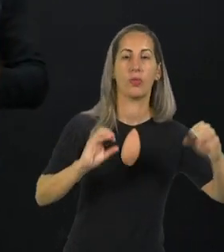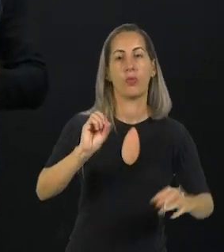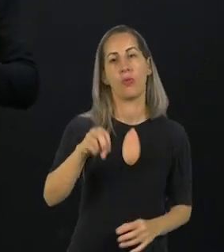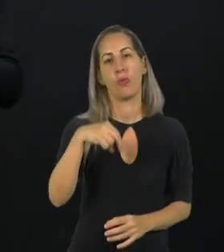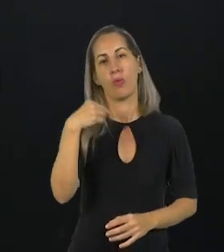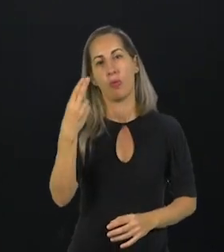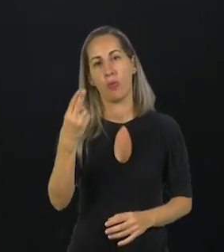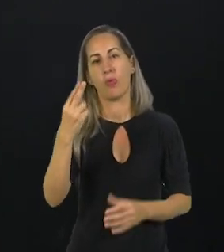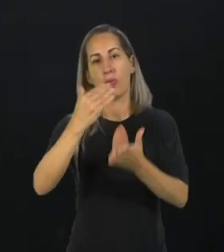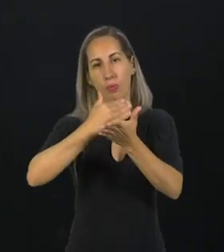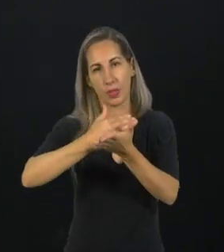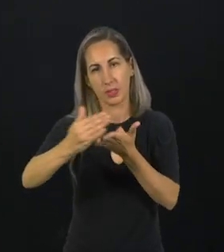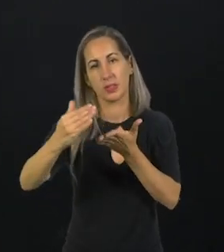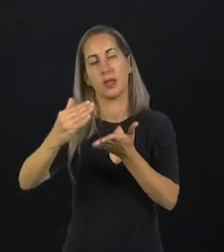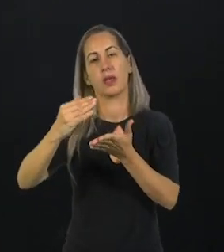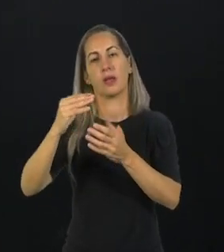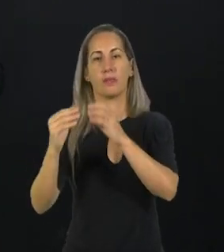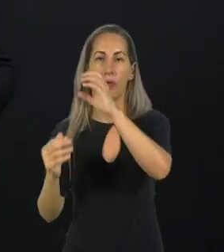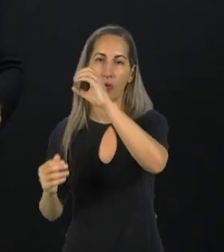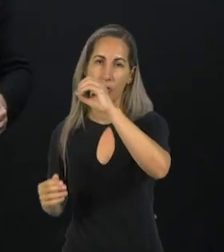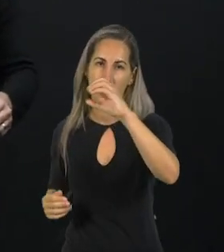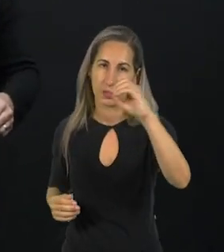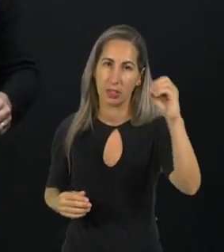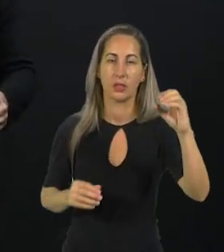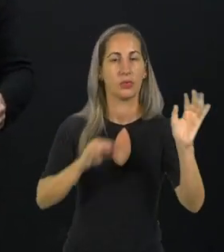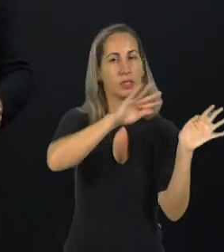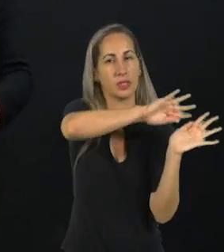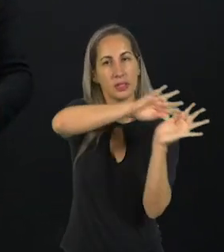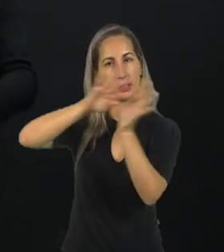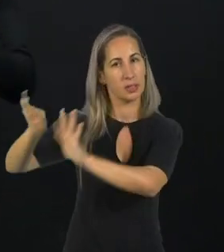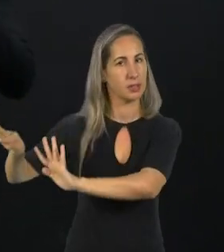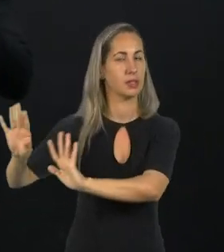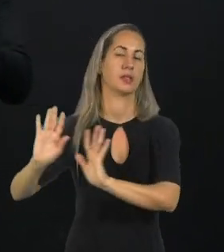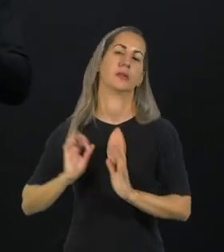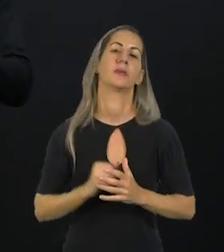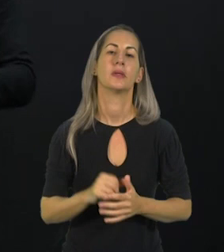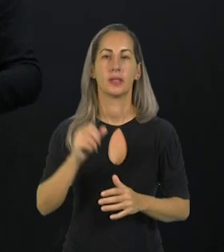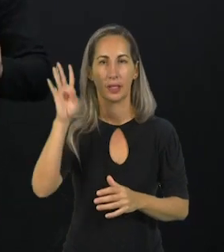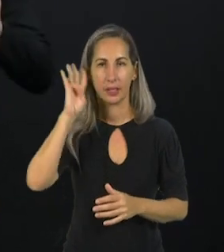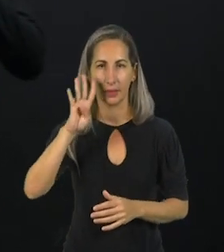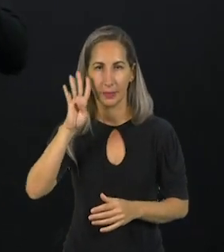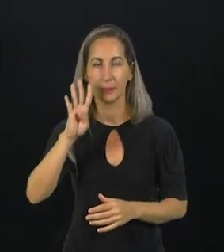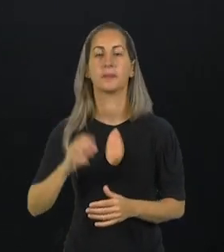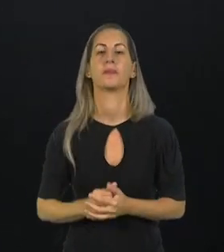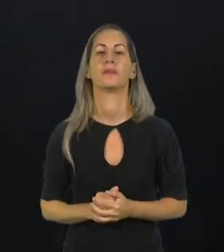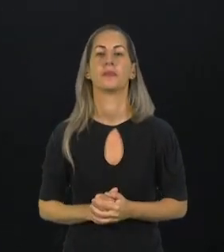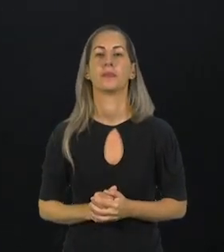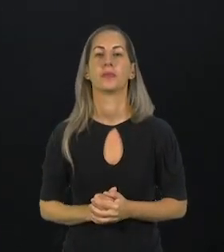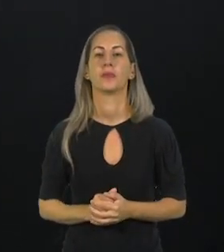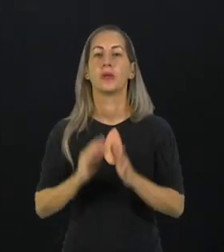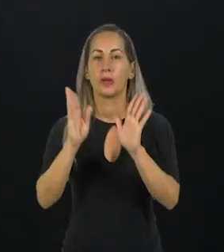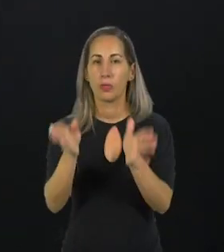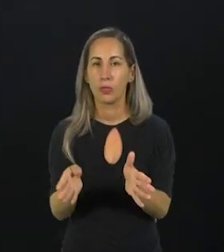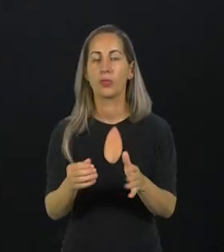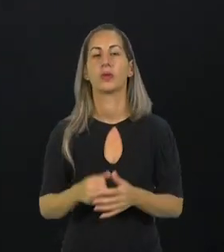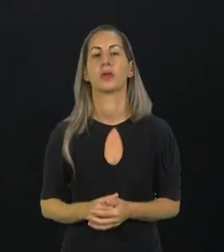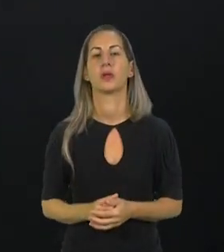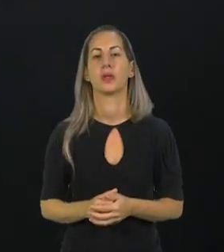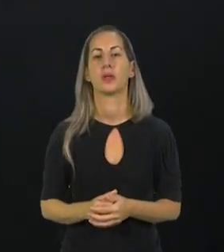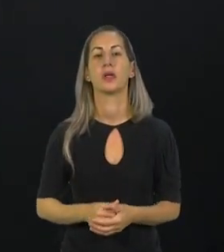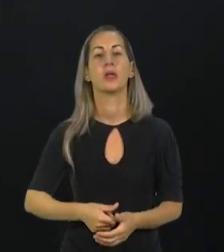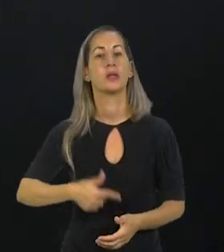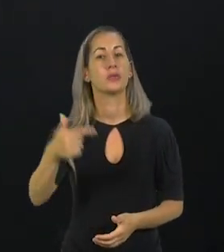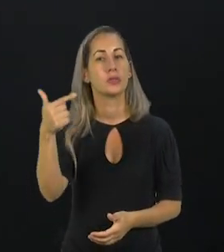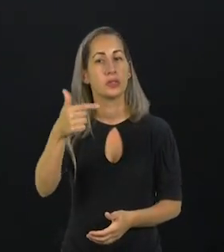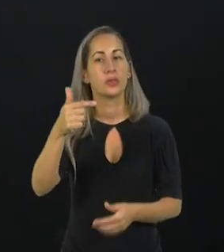ele iniciado por zeros, você pode esquecer esses zeros. Legal? Vamos então aqui à segunda parte, que é